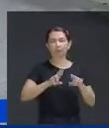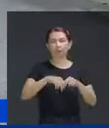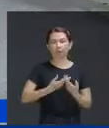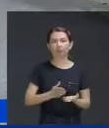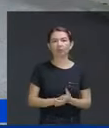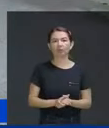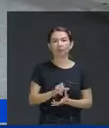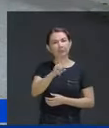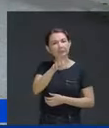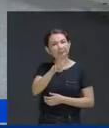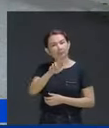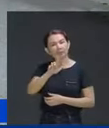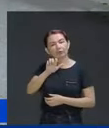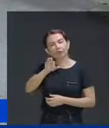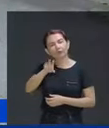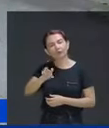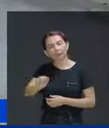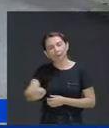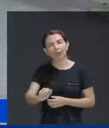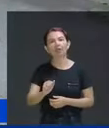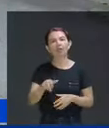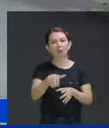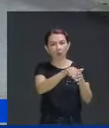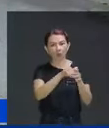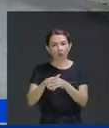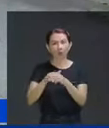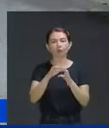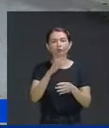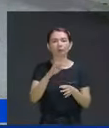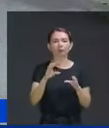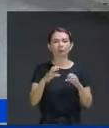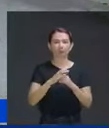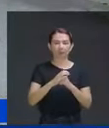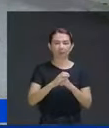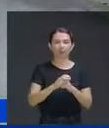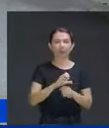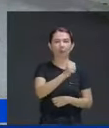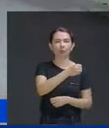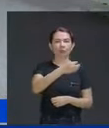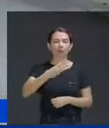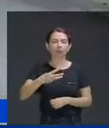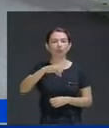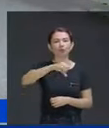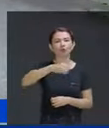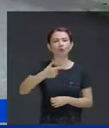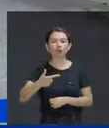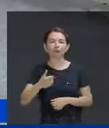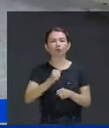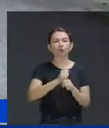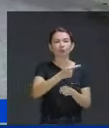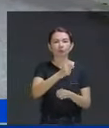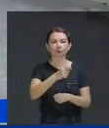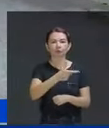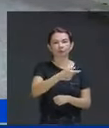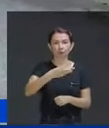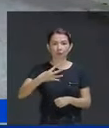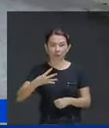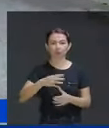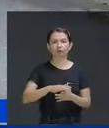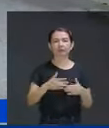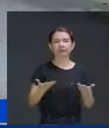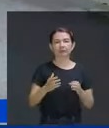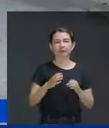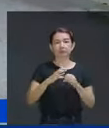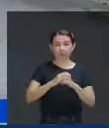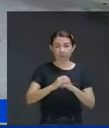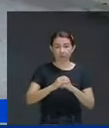aparece na tela. Silvia Nobre Lopes, em face do acórdão TRE-AP número 8392 de 2024, por meio do qual o Tribunal